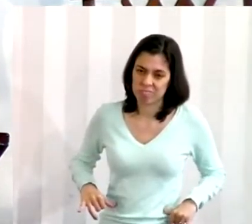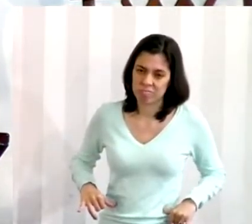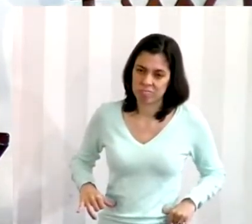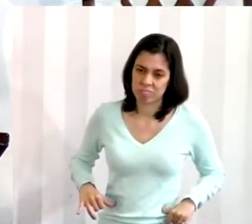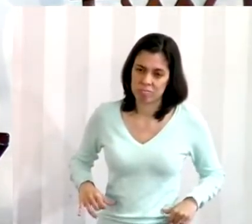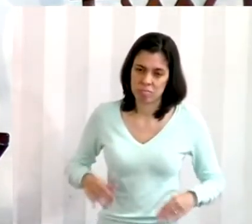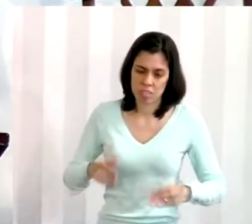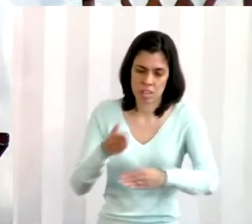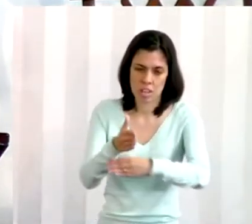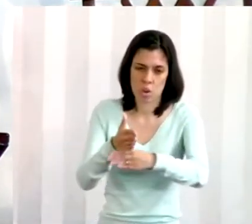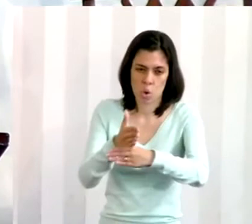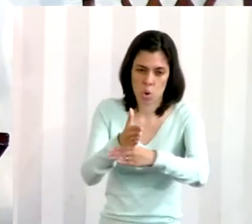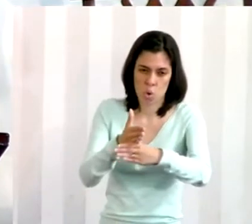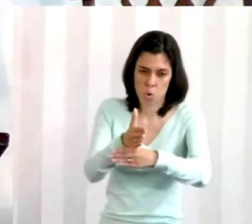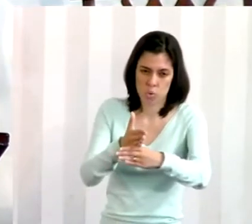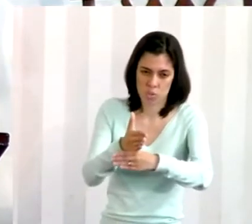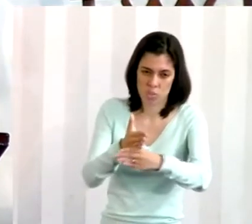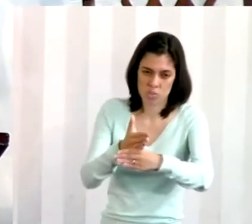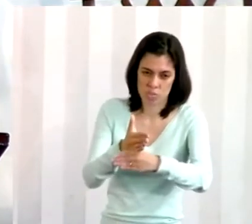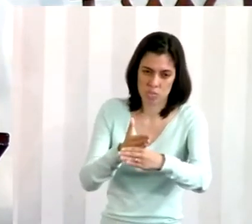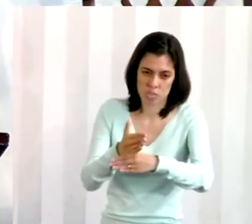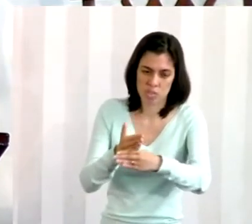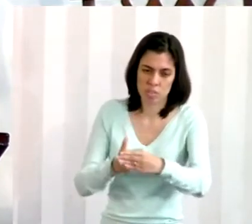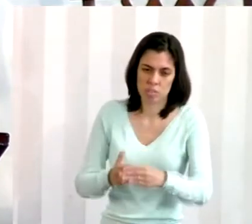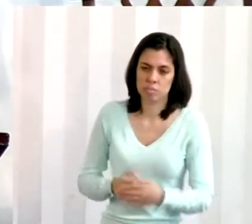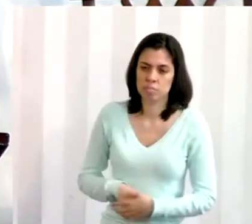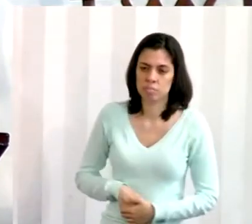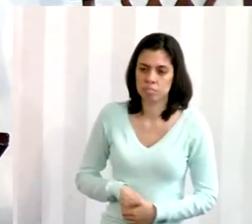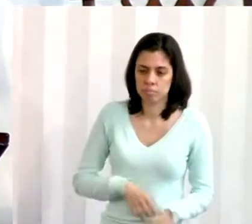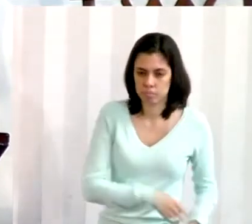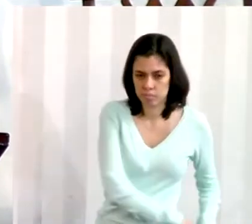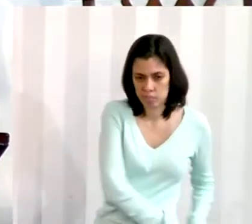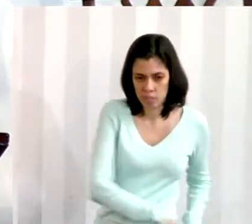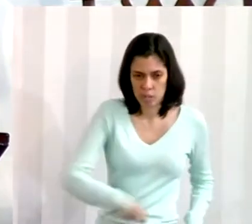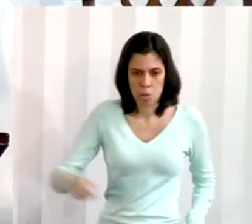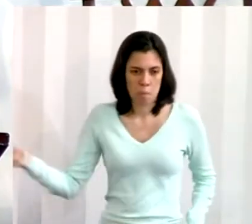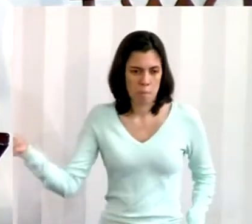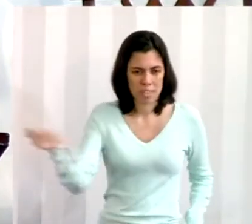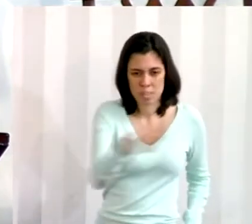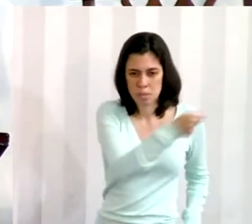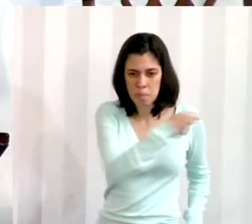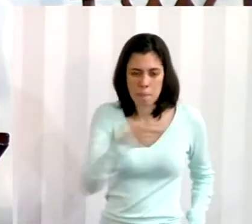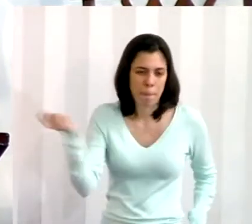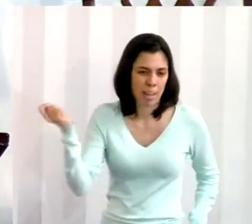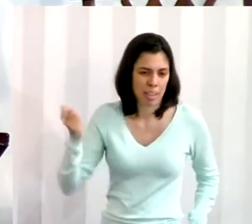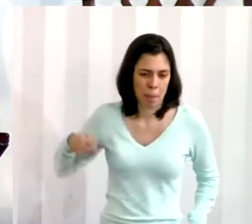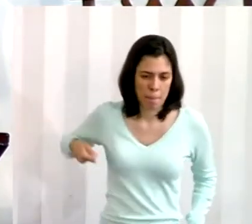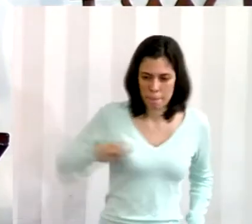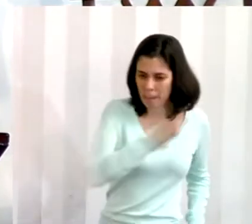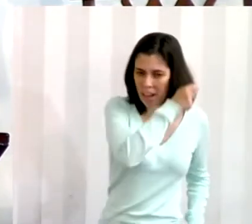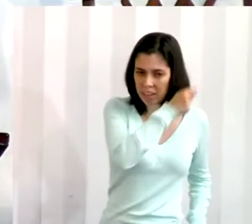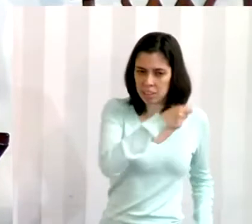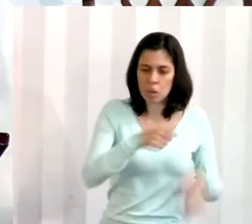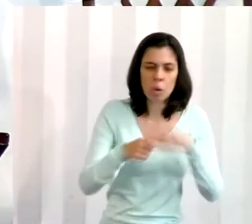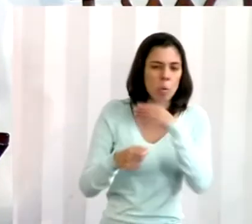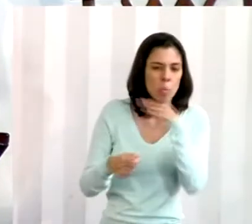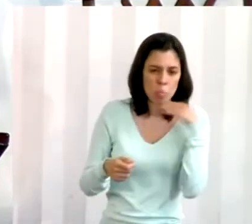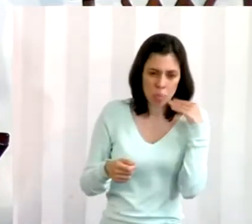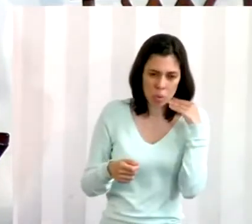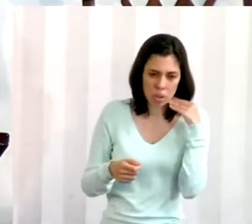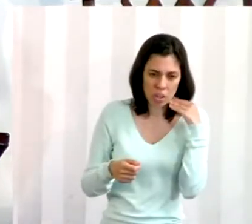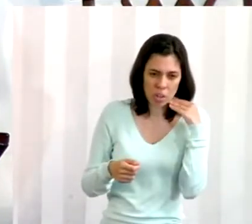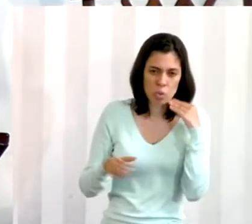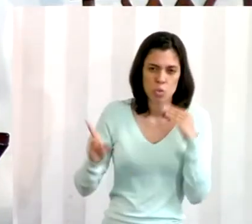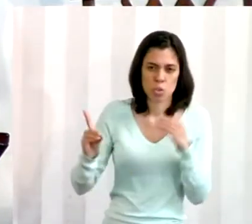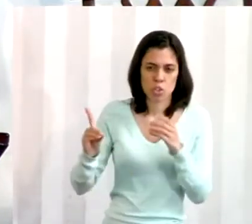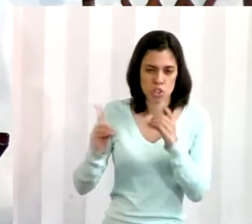que escreveu essa passagem aqui, foi morto à espada. Pedro, a tradição diz que ele foi crucificado de cabeça para